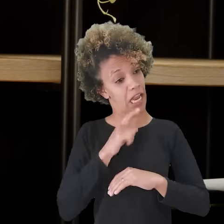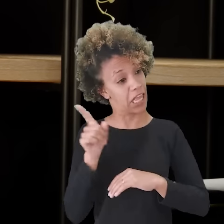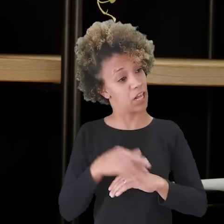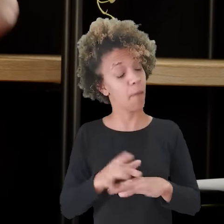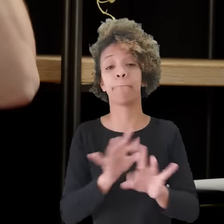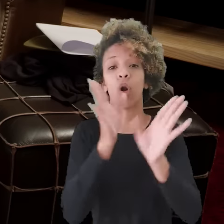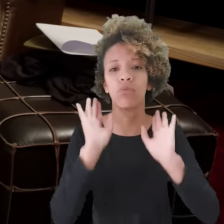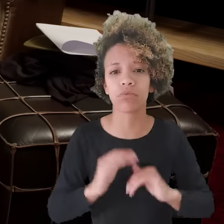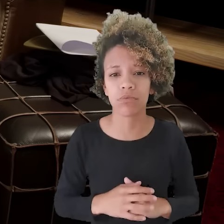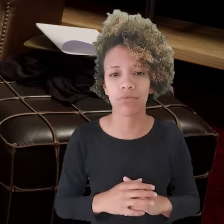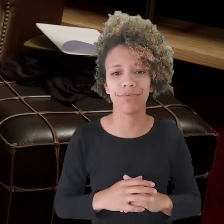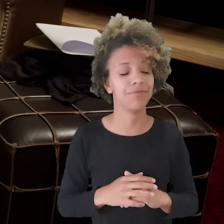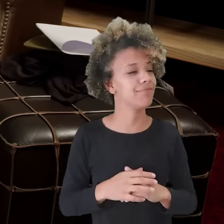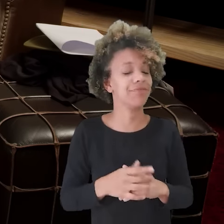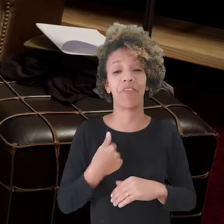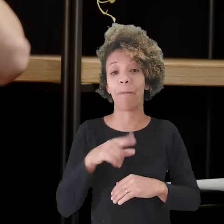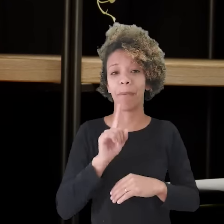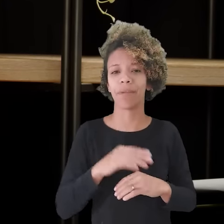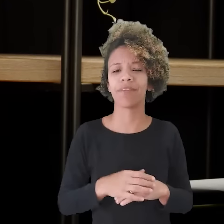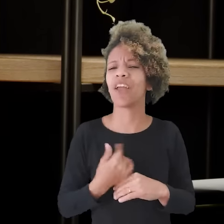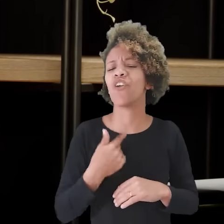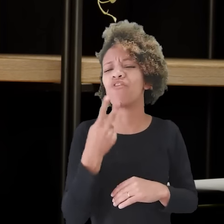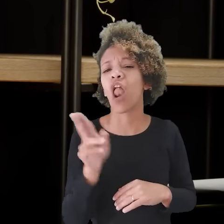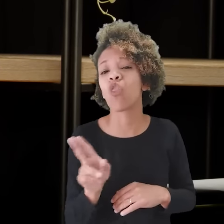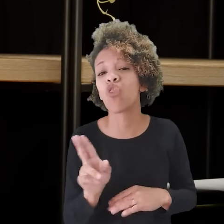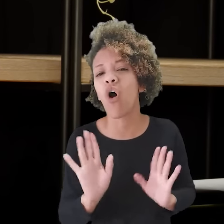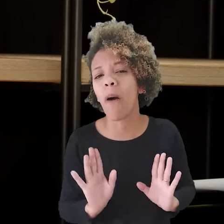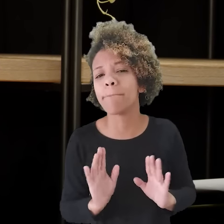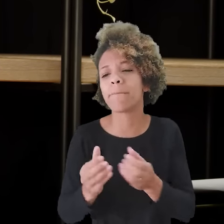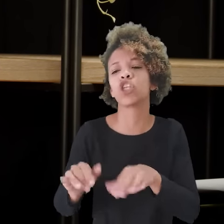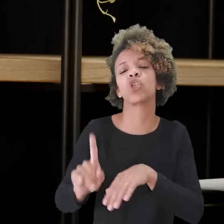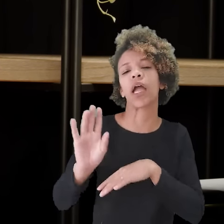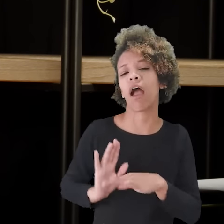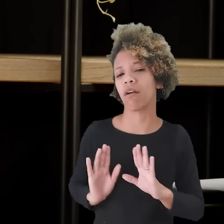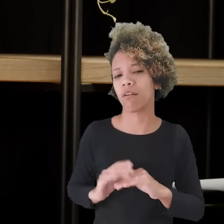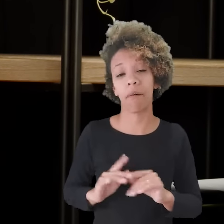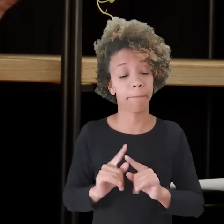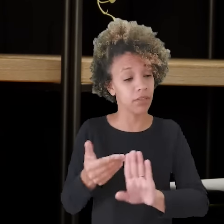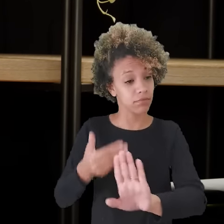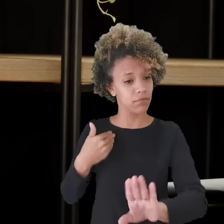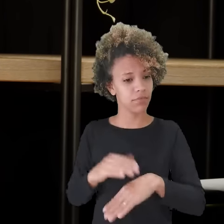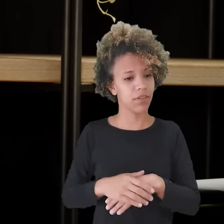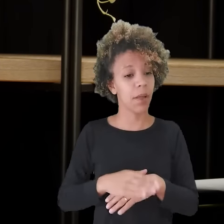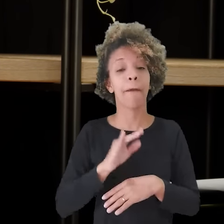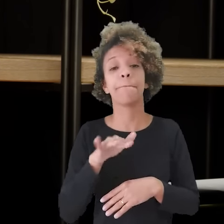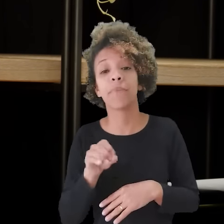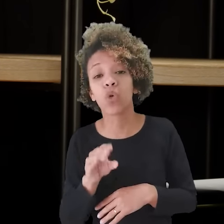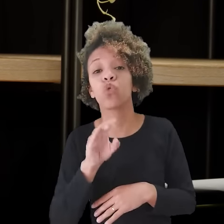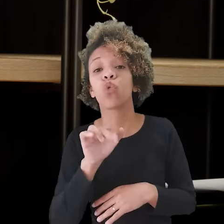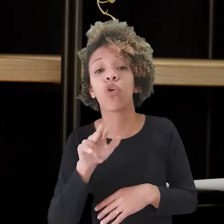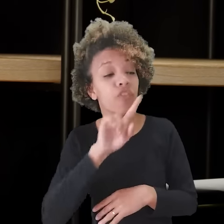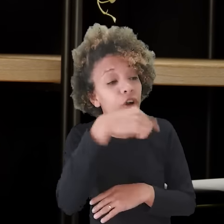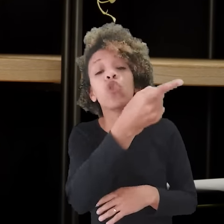ninguém a ir lá Pronto não é não é mais para mim não vou falar o nome para não prejudicar os cara mas eu não faço parte do corpo